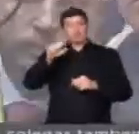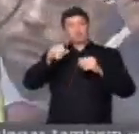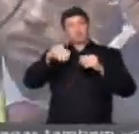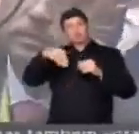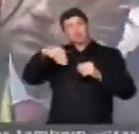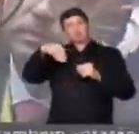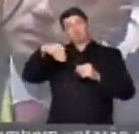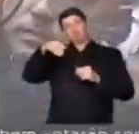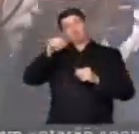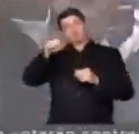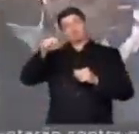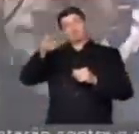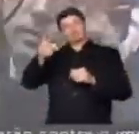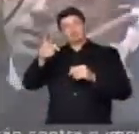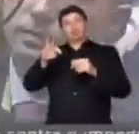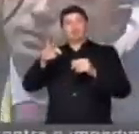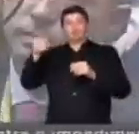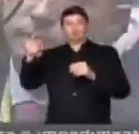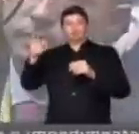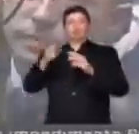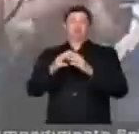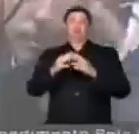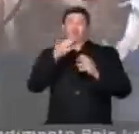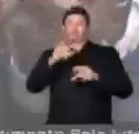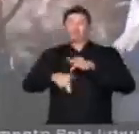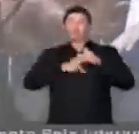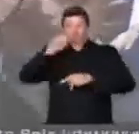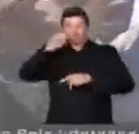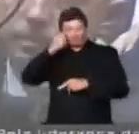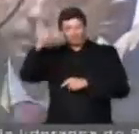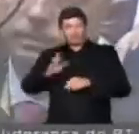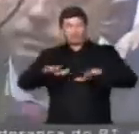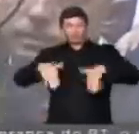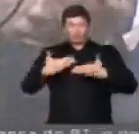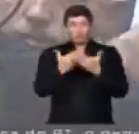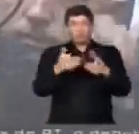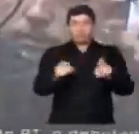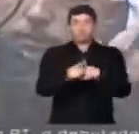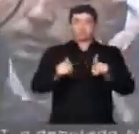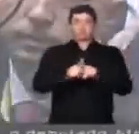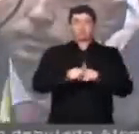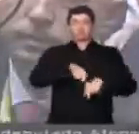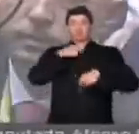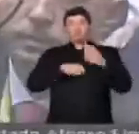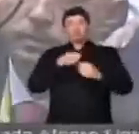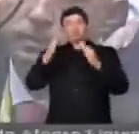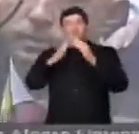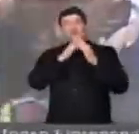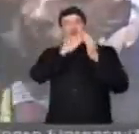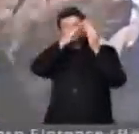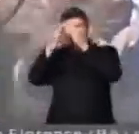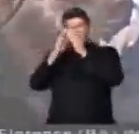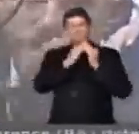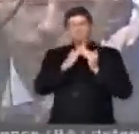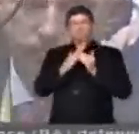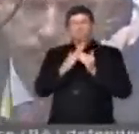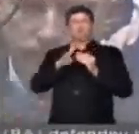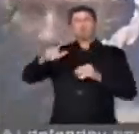à população negra desse país, em homenagem a quem vive nas favelas,